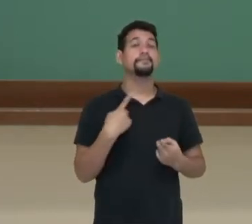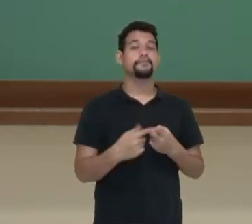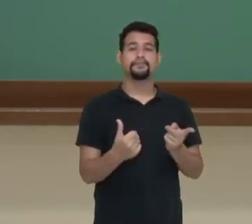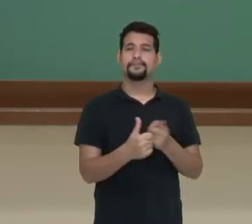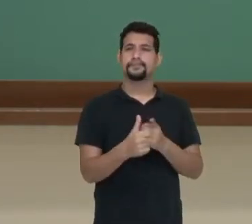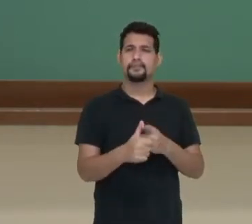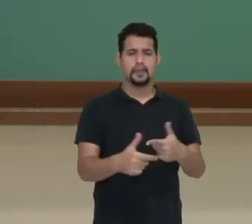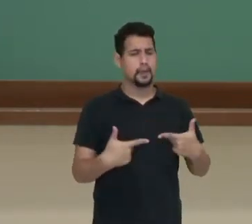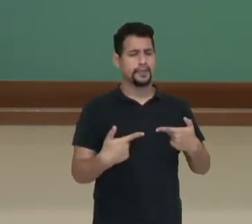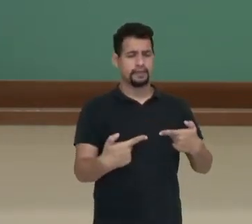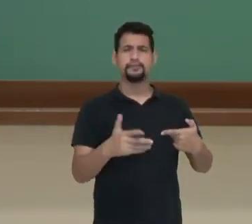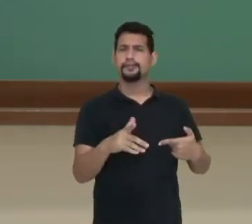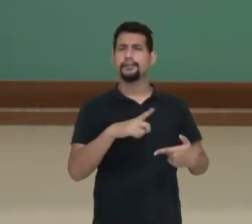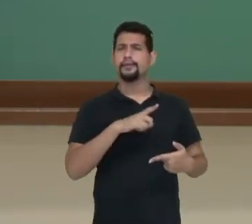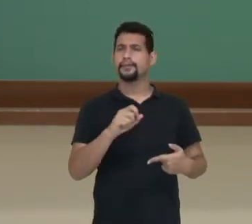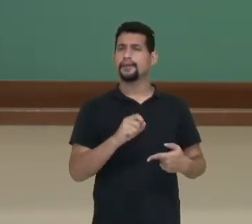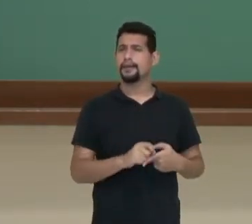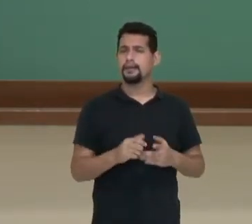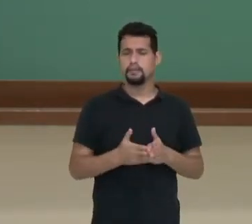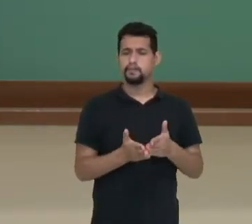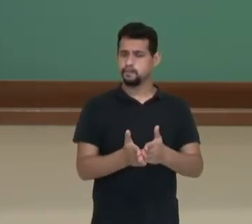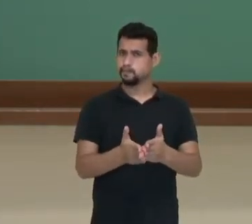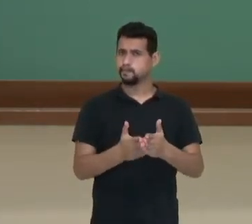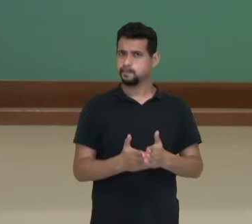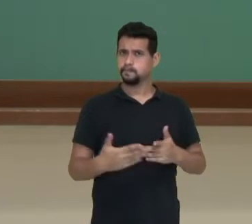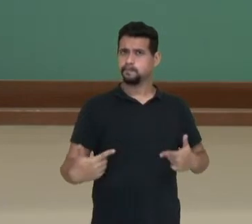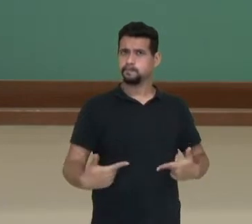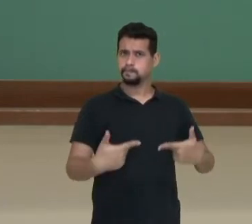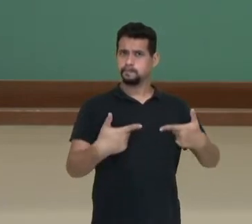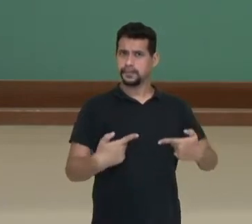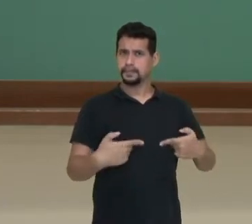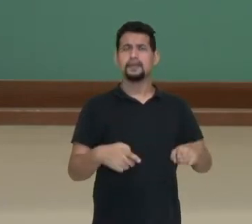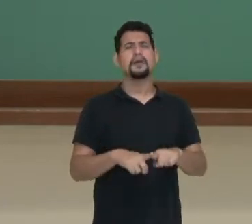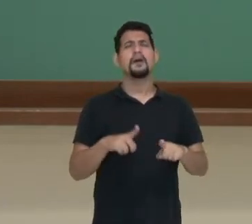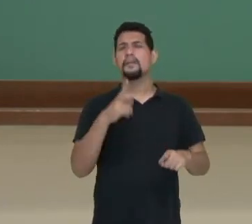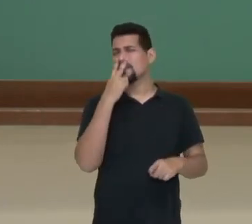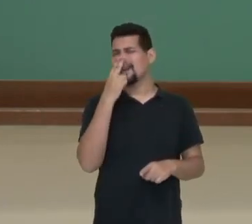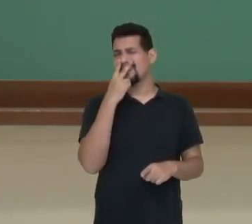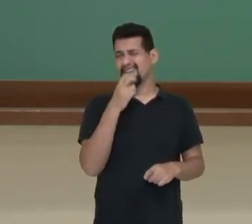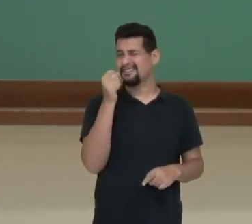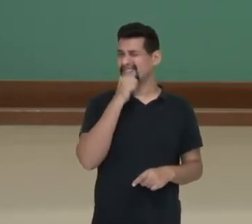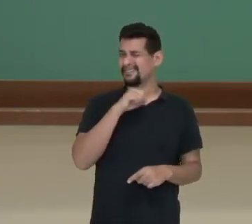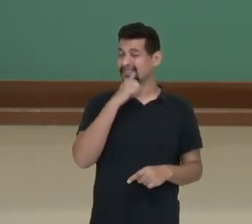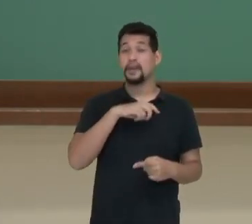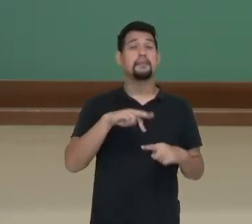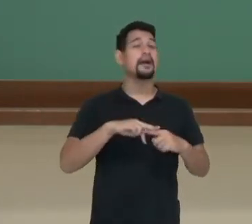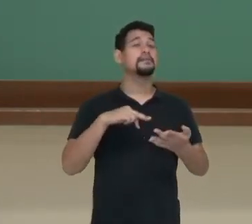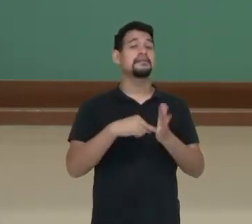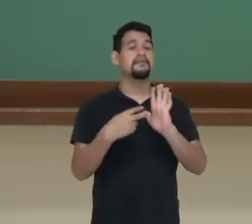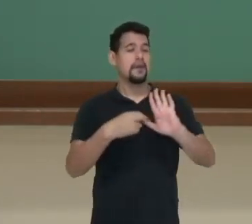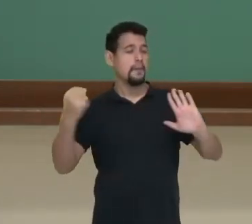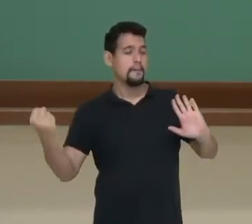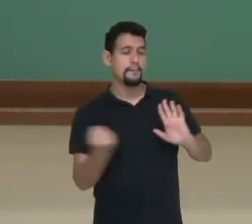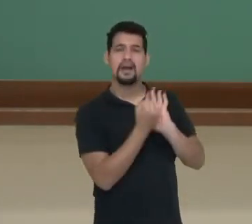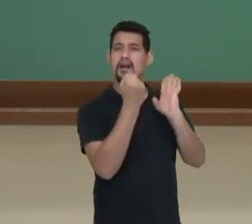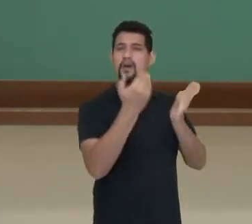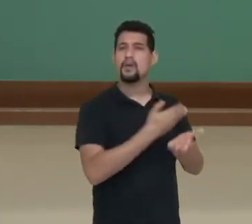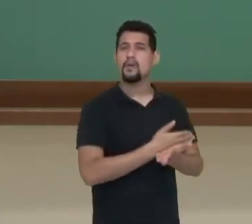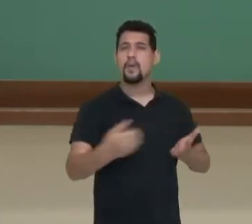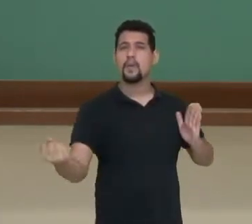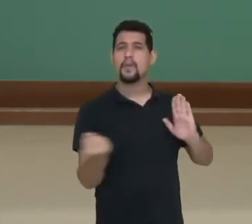combate que você já vai ter com barcos, embora possa parecer primitivo, mas é um marco inicial e um